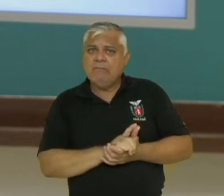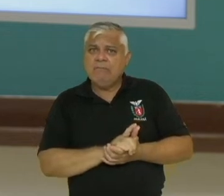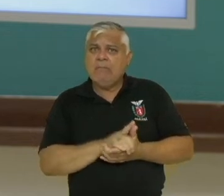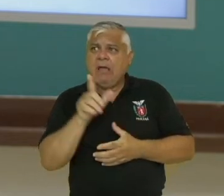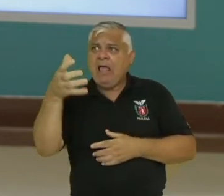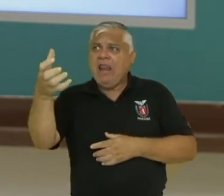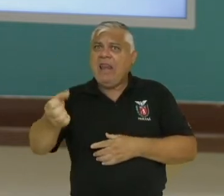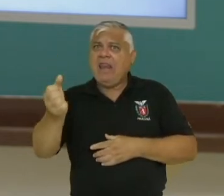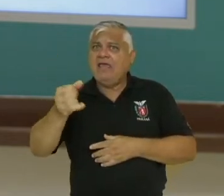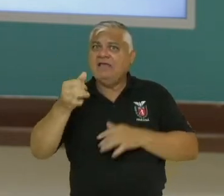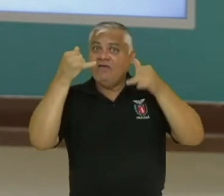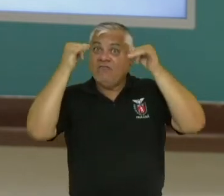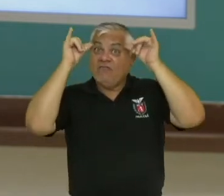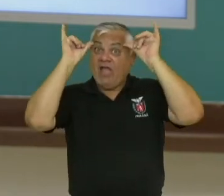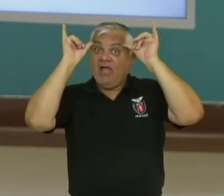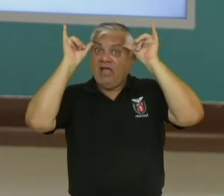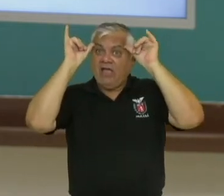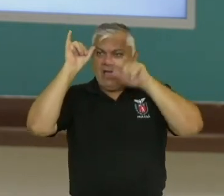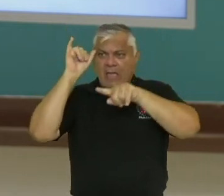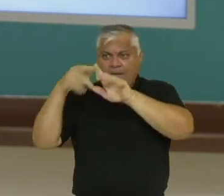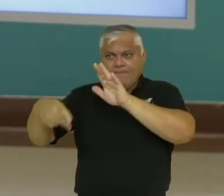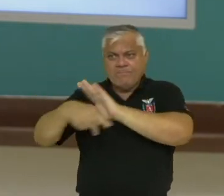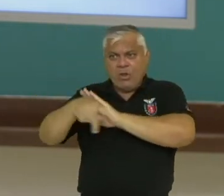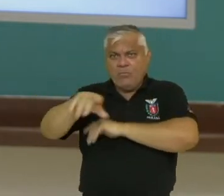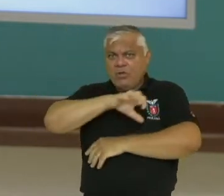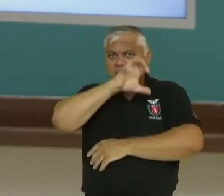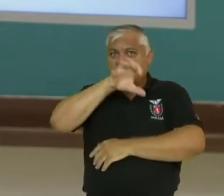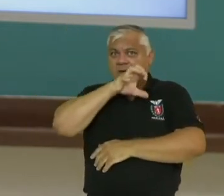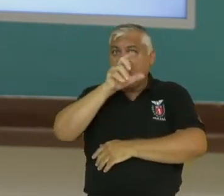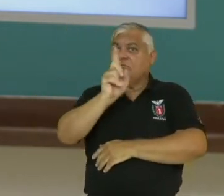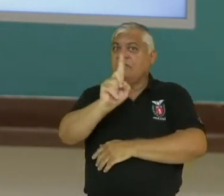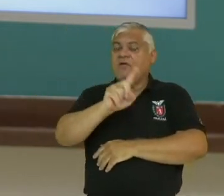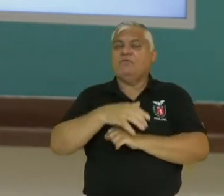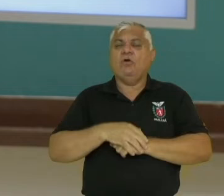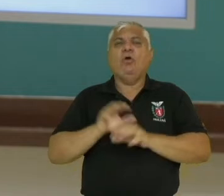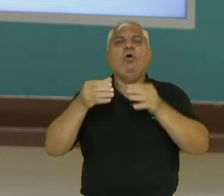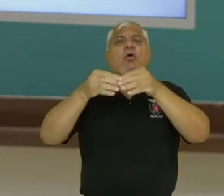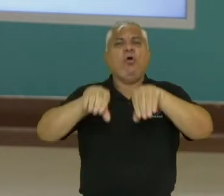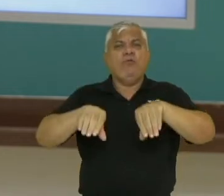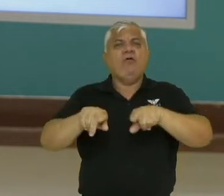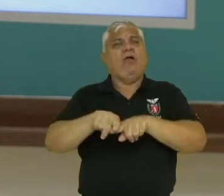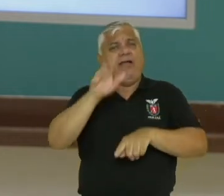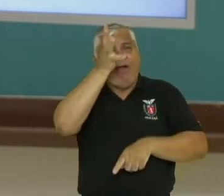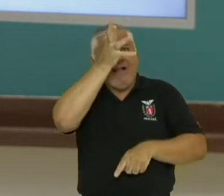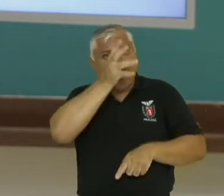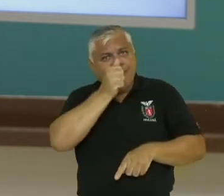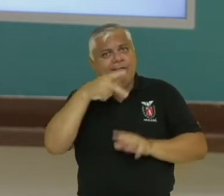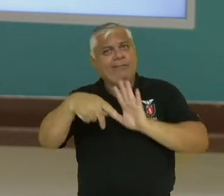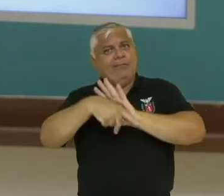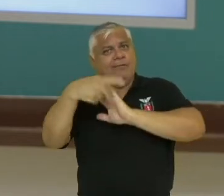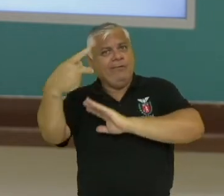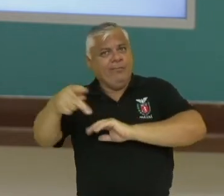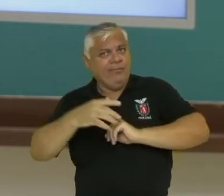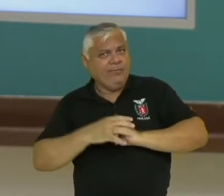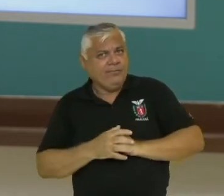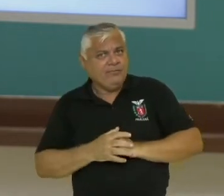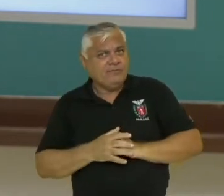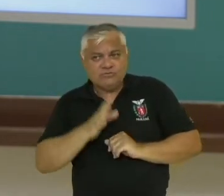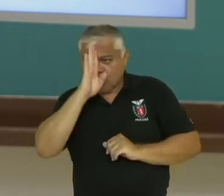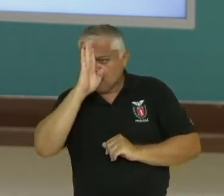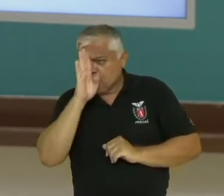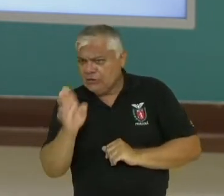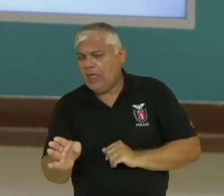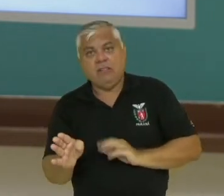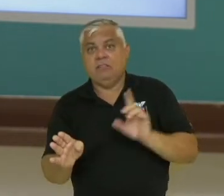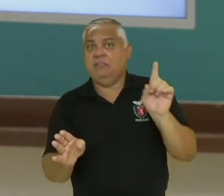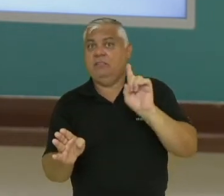vaca. Então, não é um animal propriamente dito. Os ovos veio da galinha, não